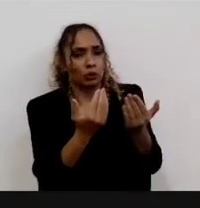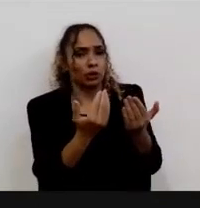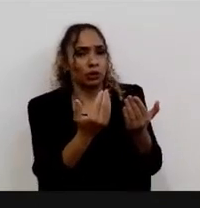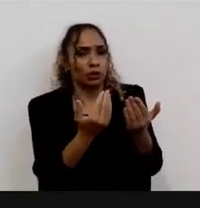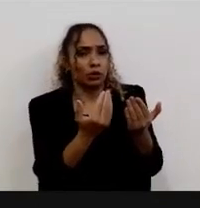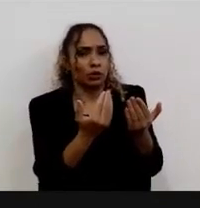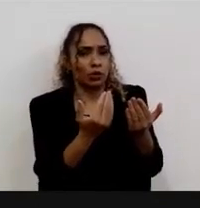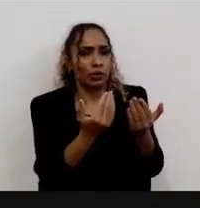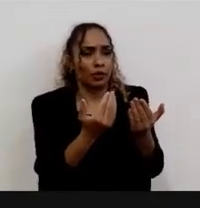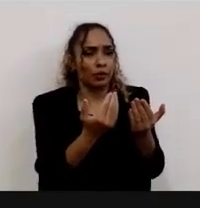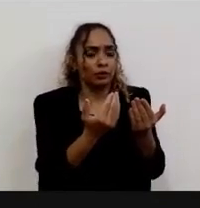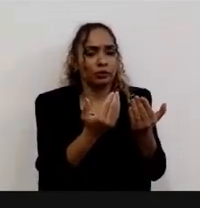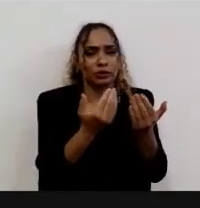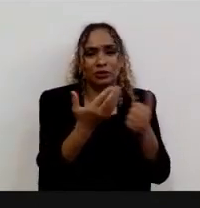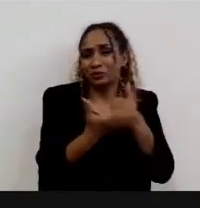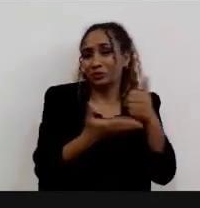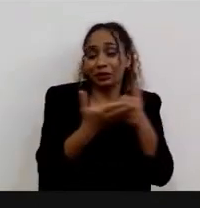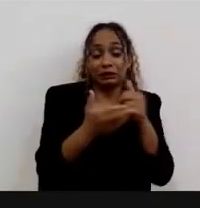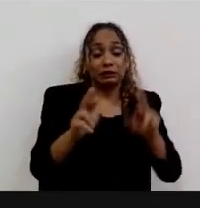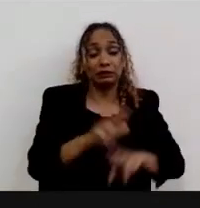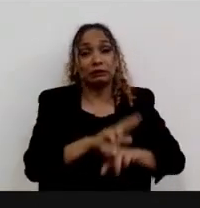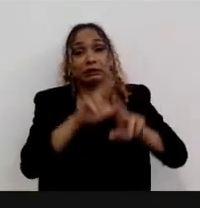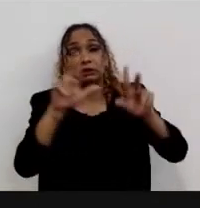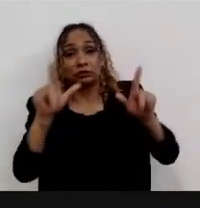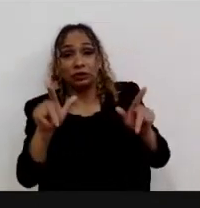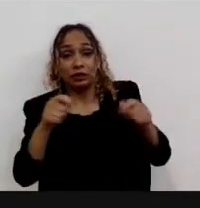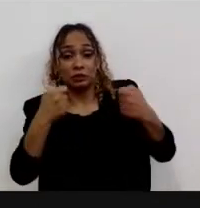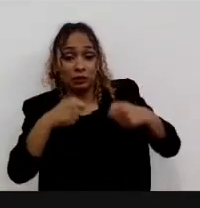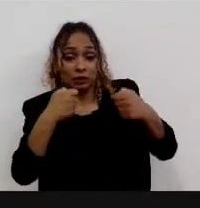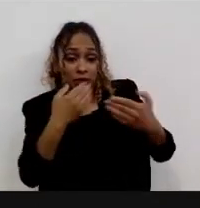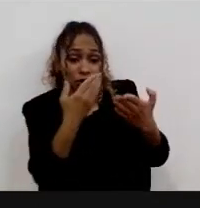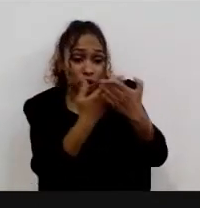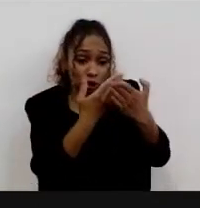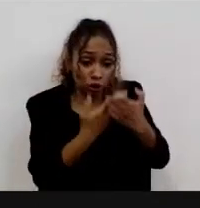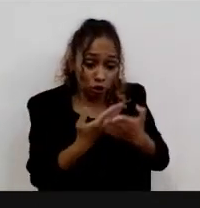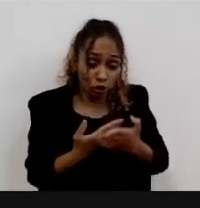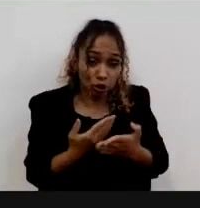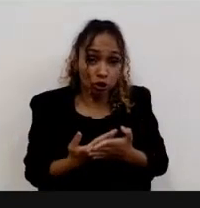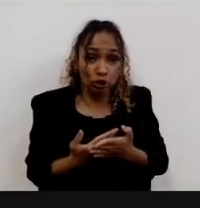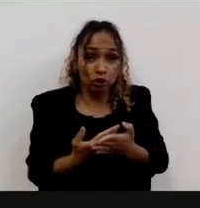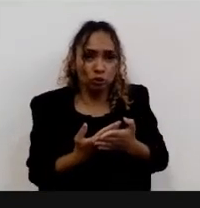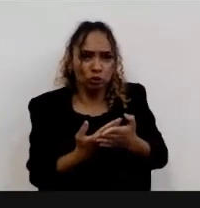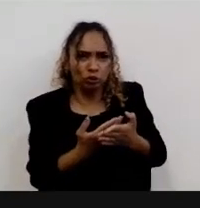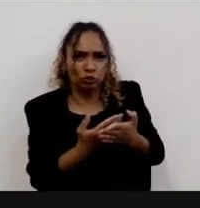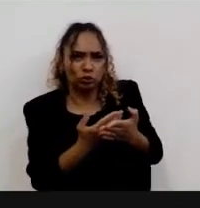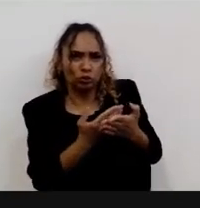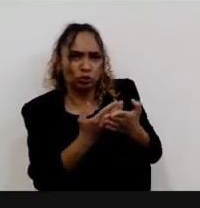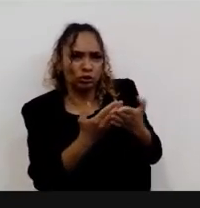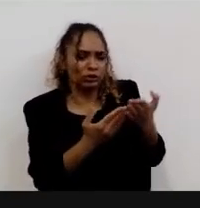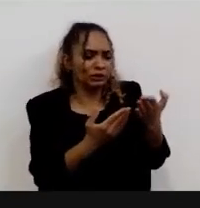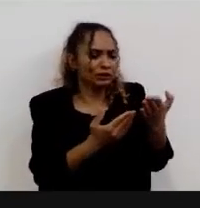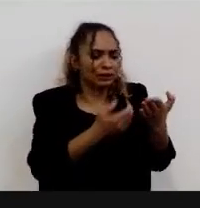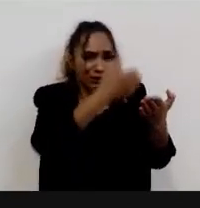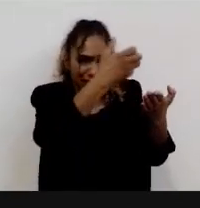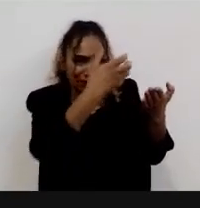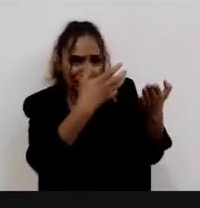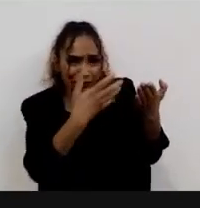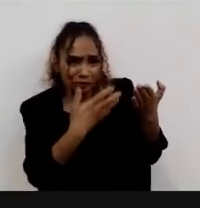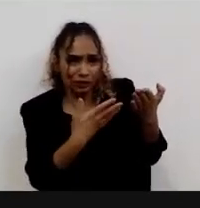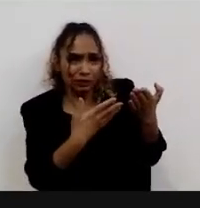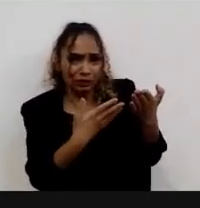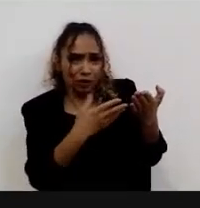metadados completamente diferentes, que necessitavam de estudos e a realização de mapeamento dos metadados para a inclusão